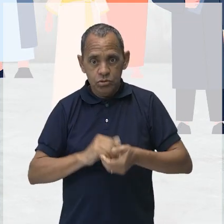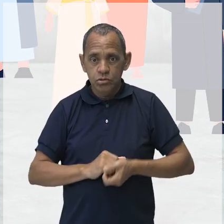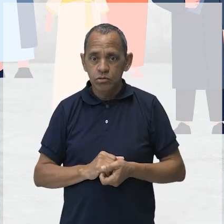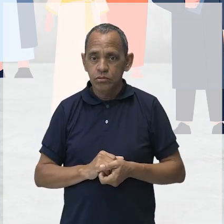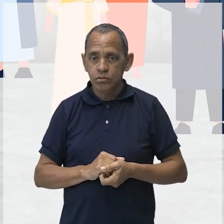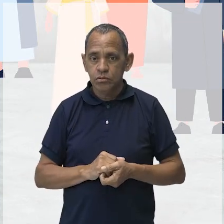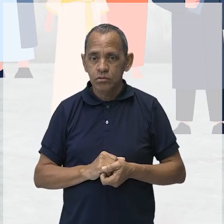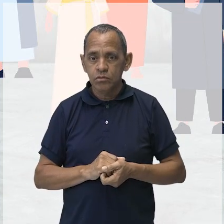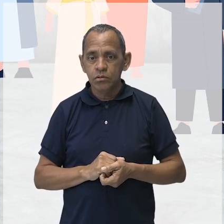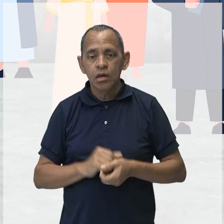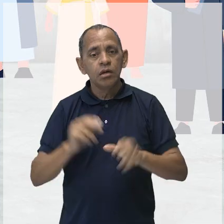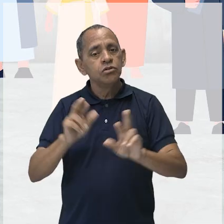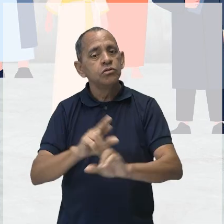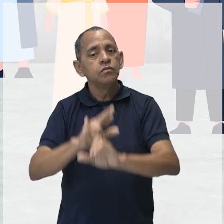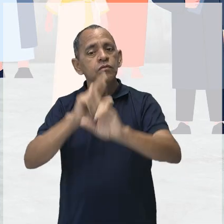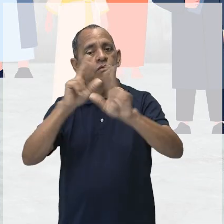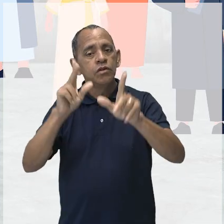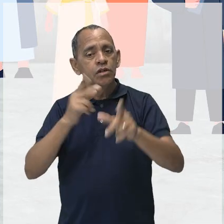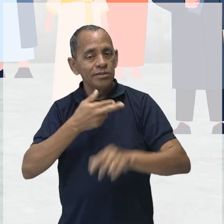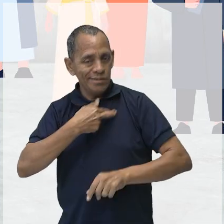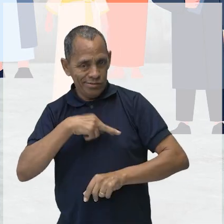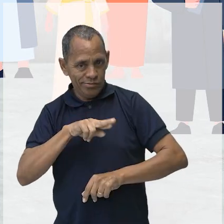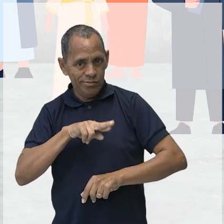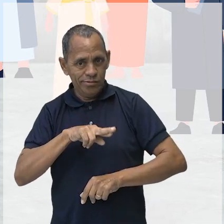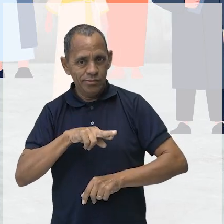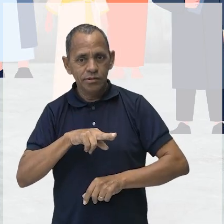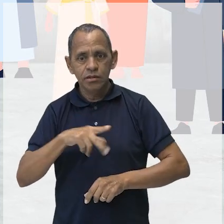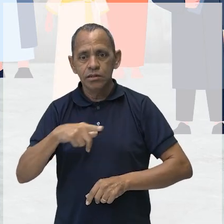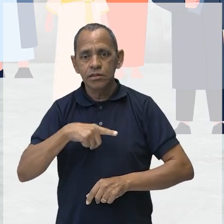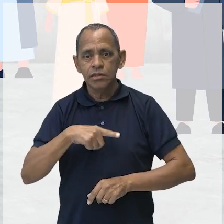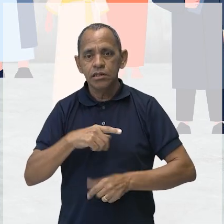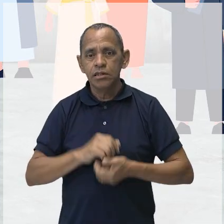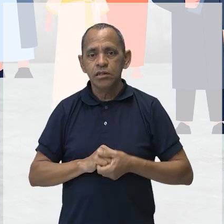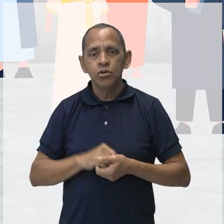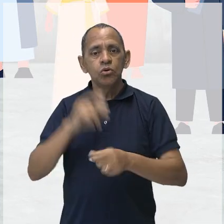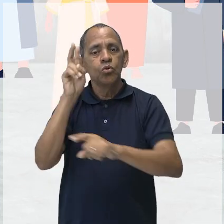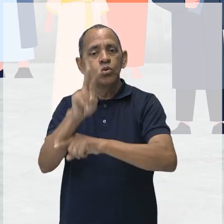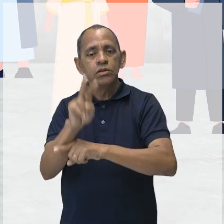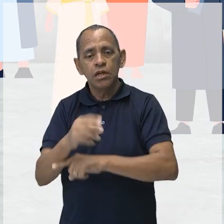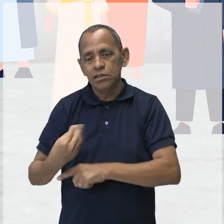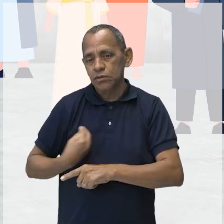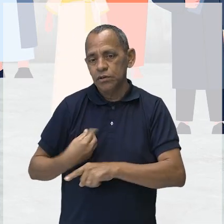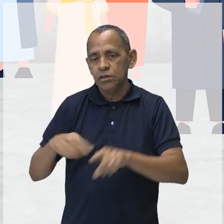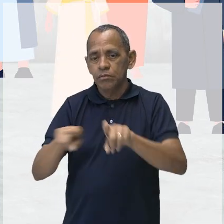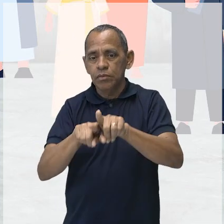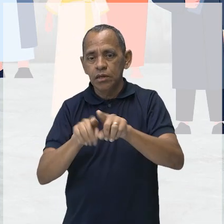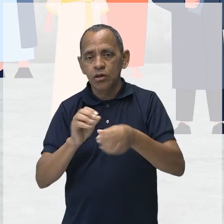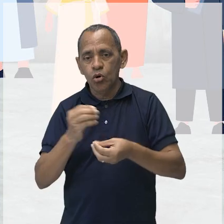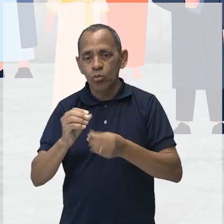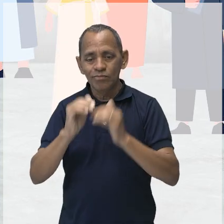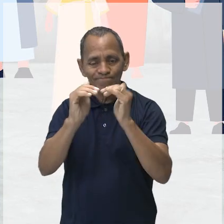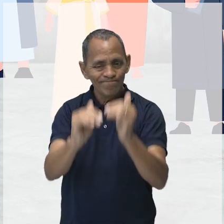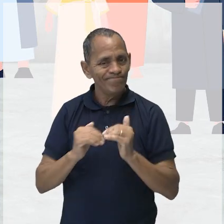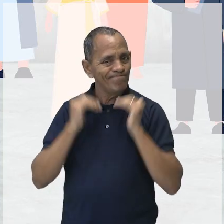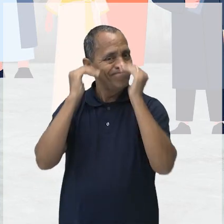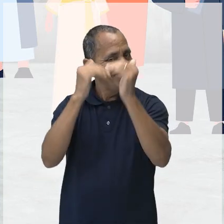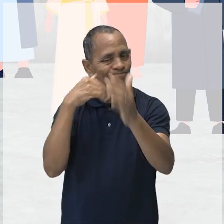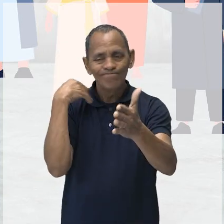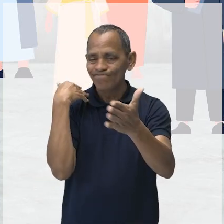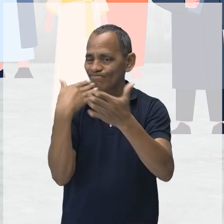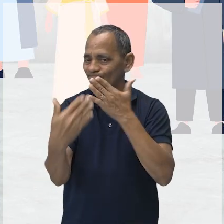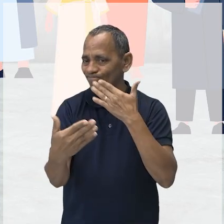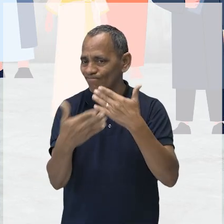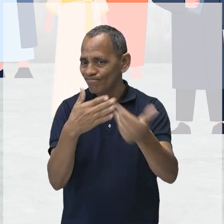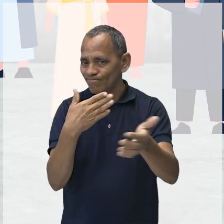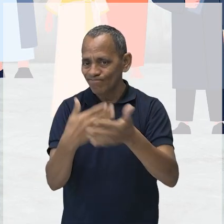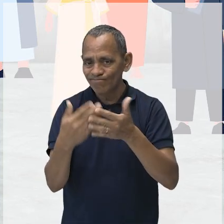né, para as diferentes religiões, né, a preservação da vida ela está acima de qualquer